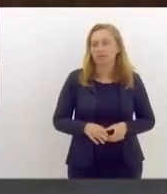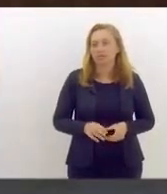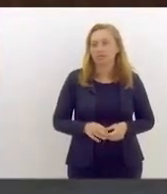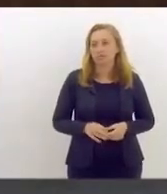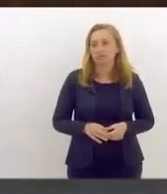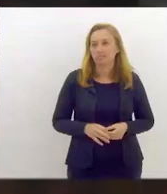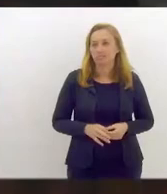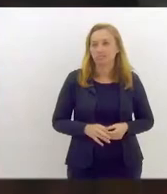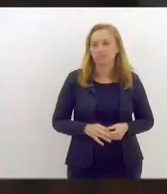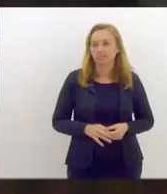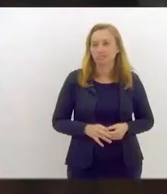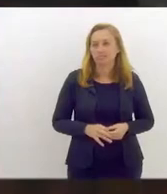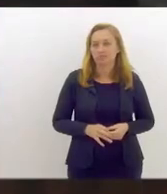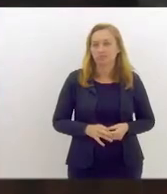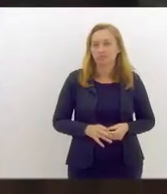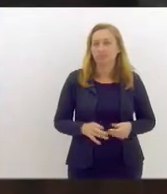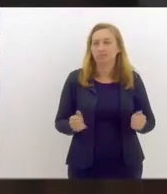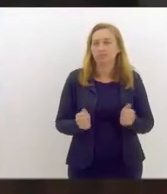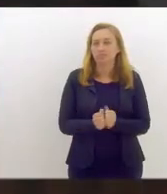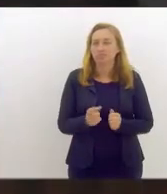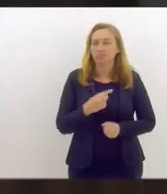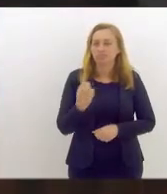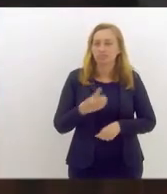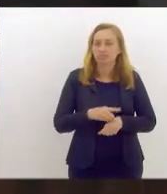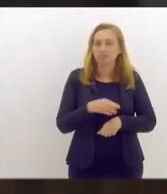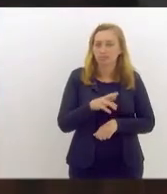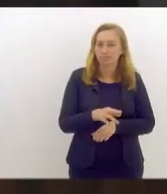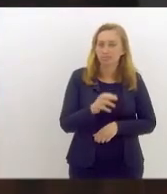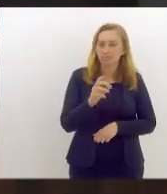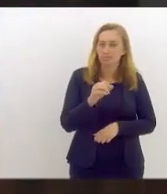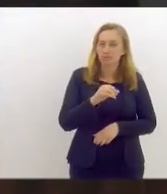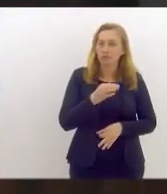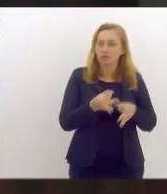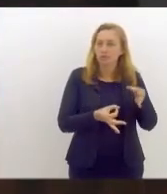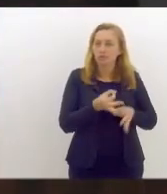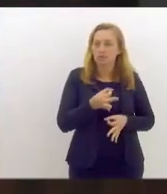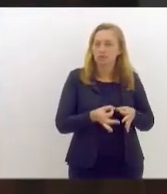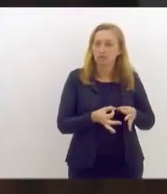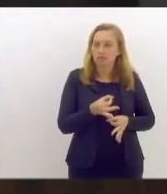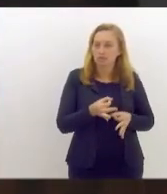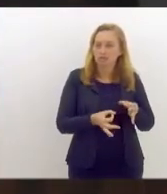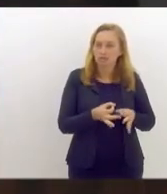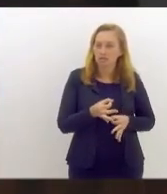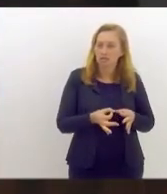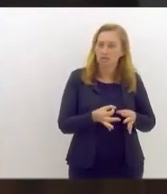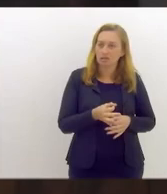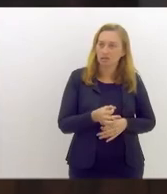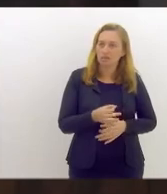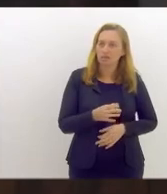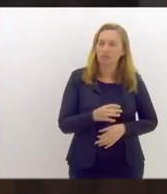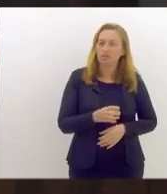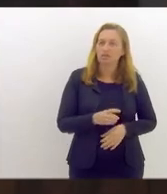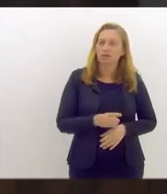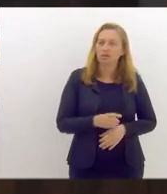está está conosco também a doutora juíza da sexta vara de família da capital doutora Ana